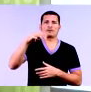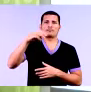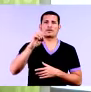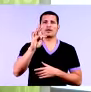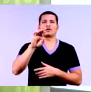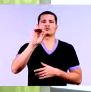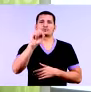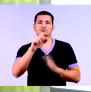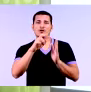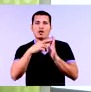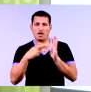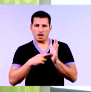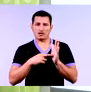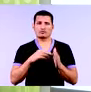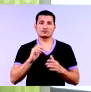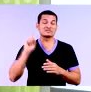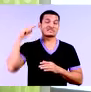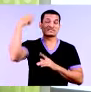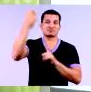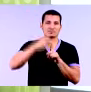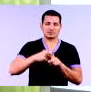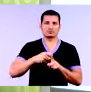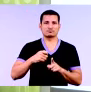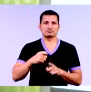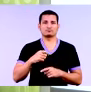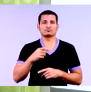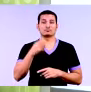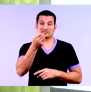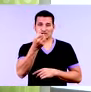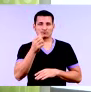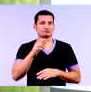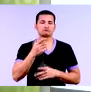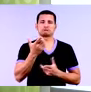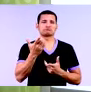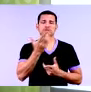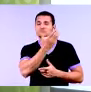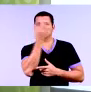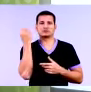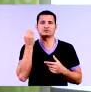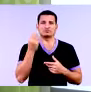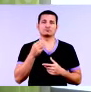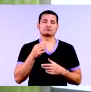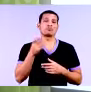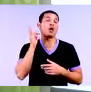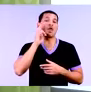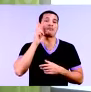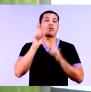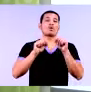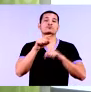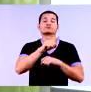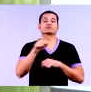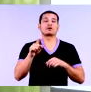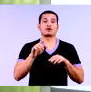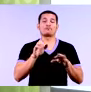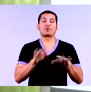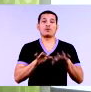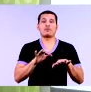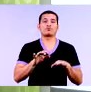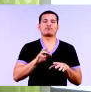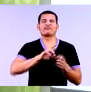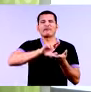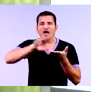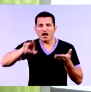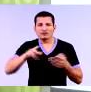depois, provavelmente você não vai lembrar, você não vai recordar, porque você já programou muitas outras coisas.